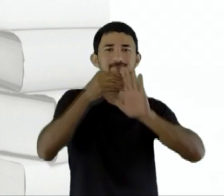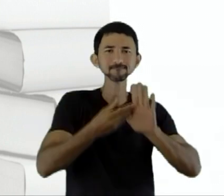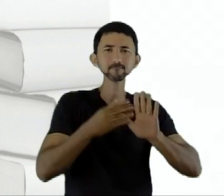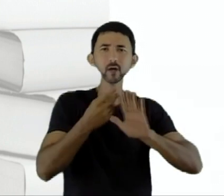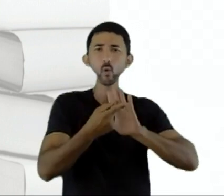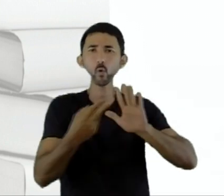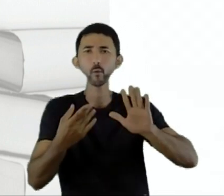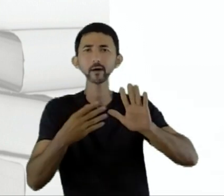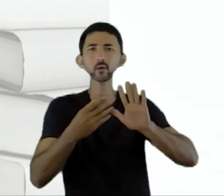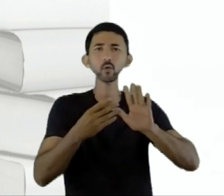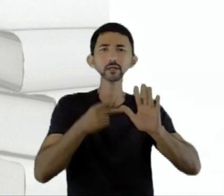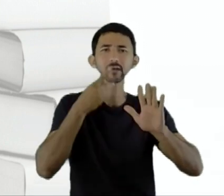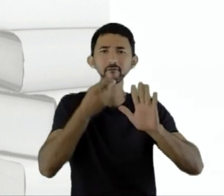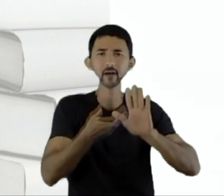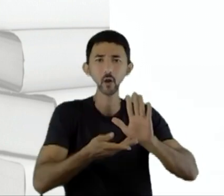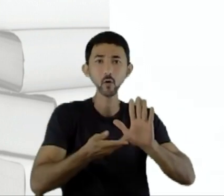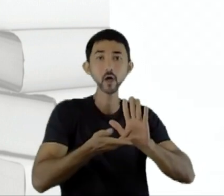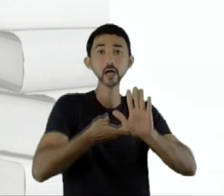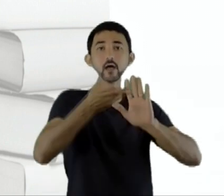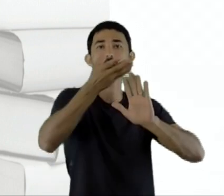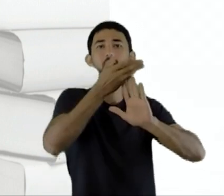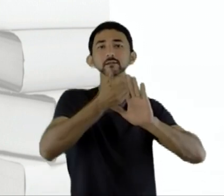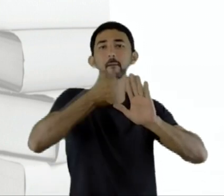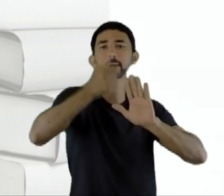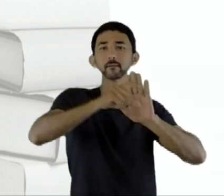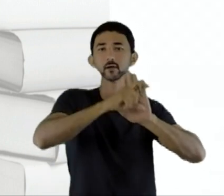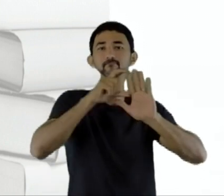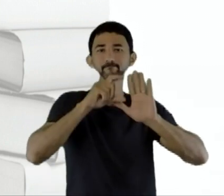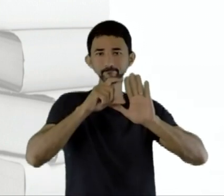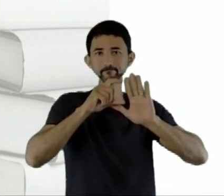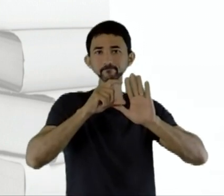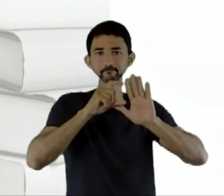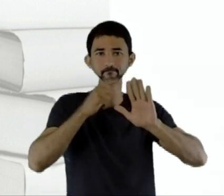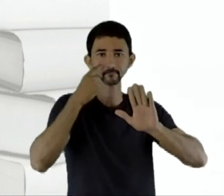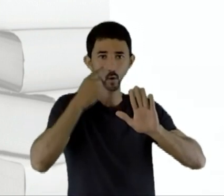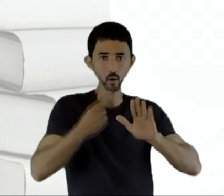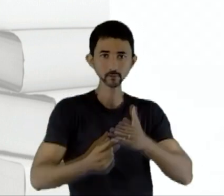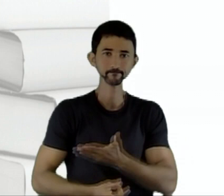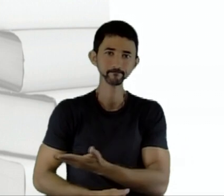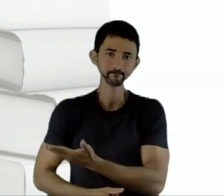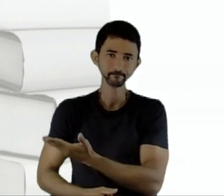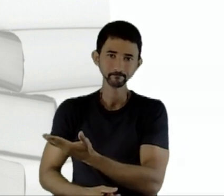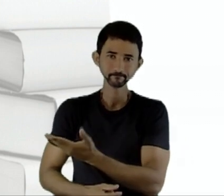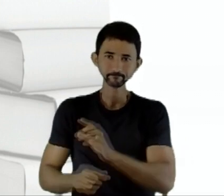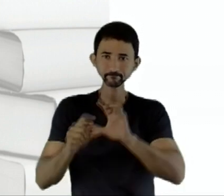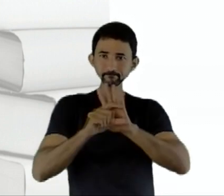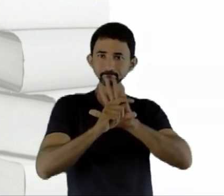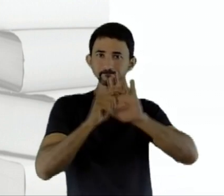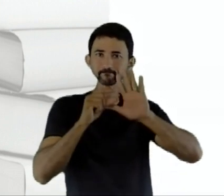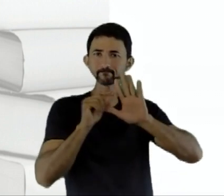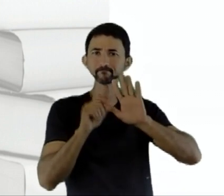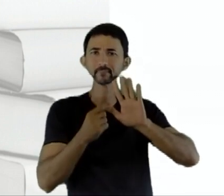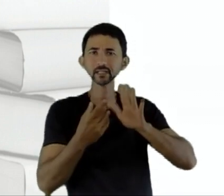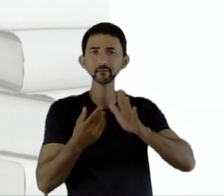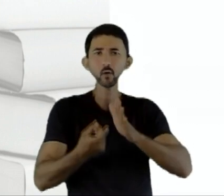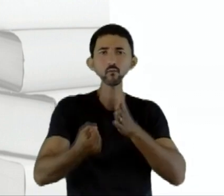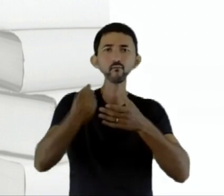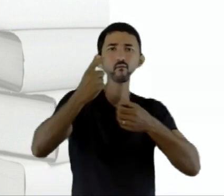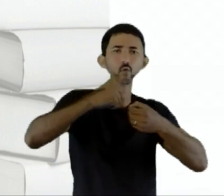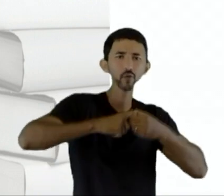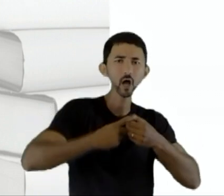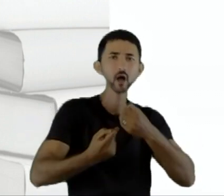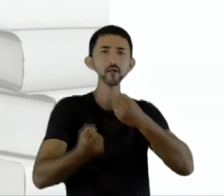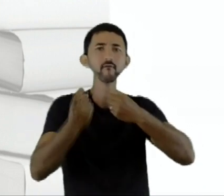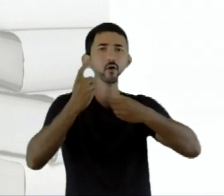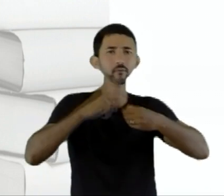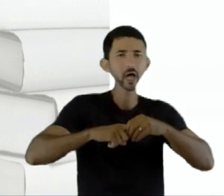alguma coisa que foi dita lá no parágrafo anterior. Aí na tela você tem só um pedaço, mas se você ficar voltando e